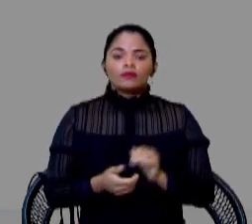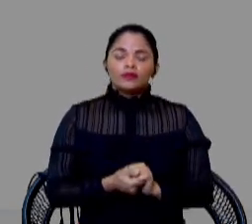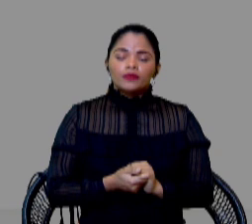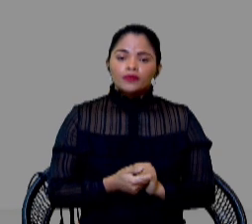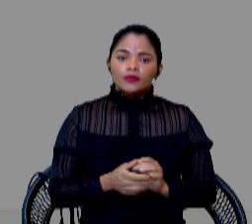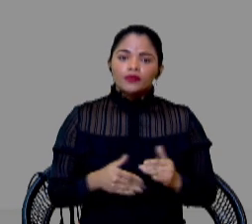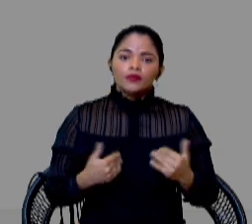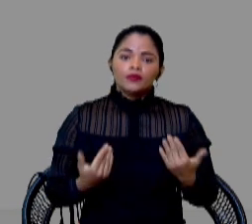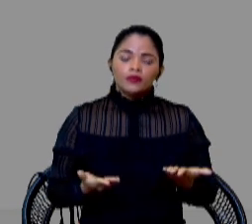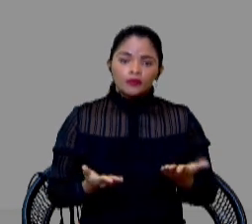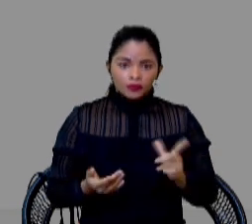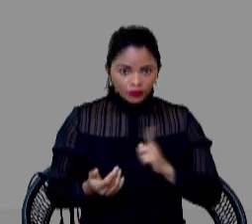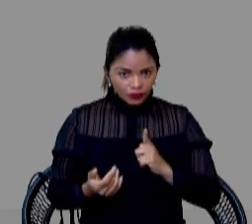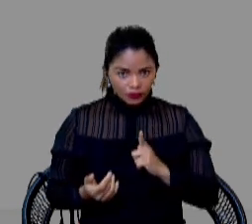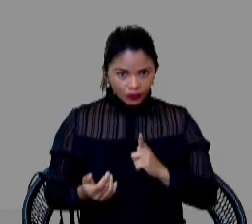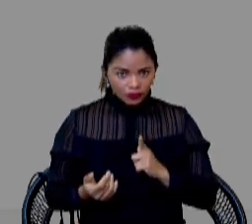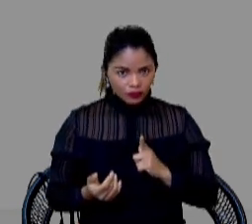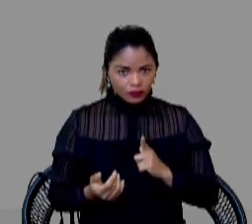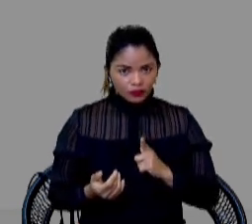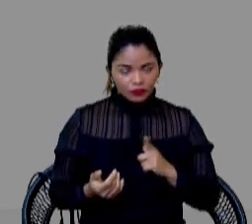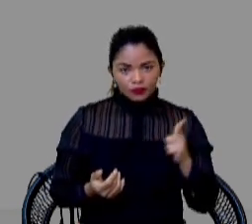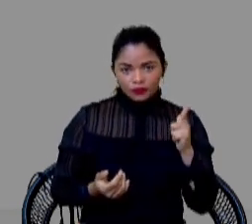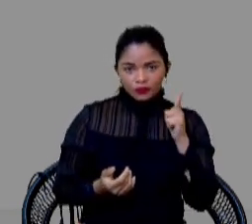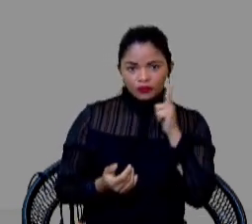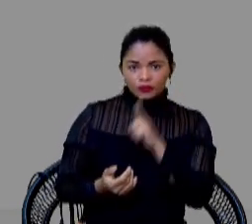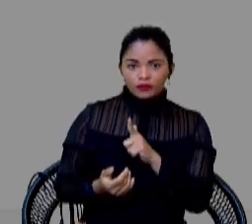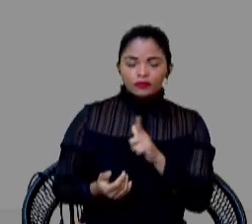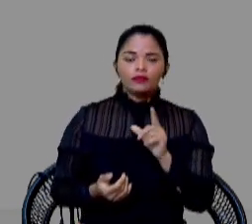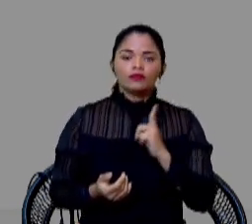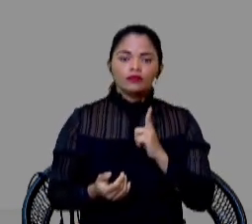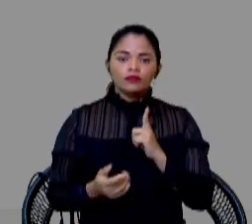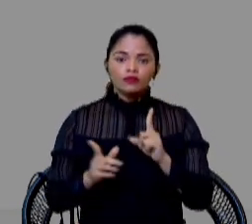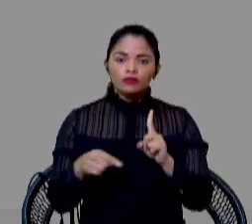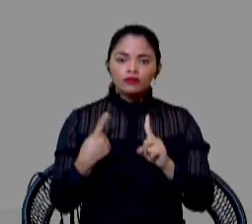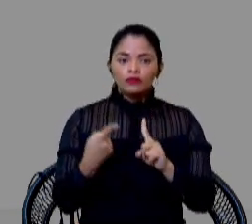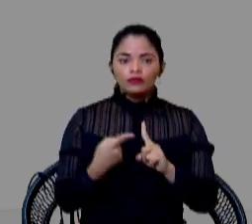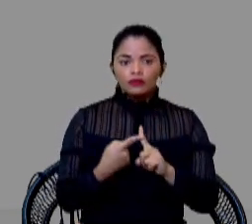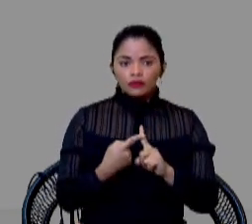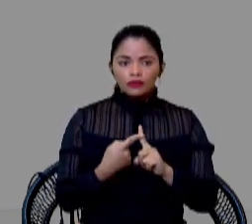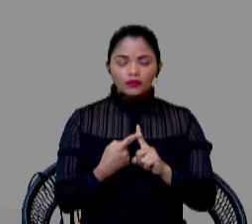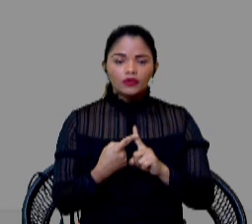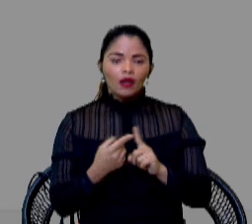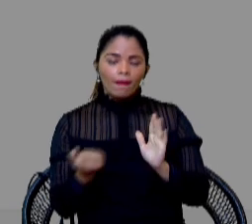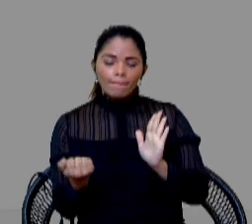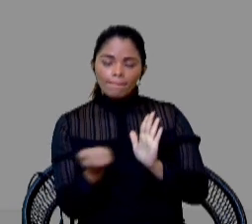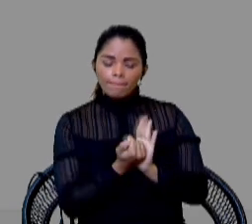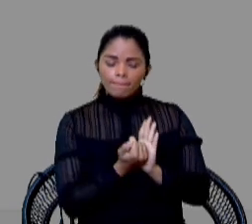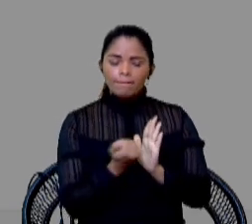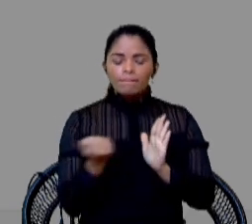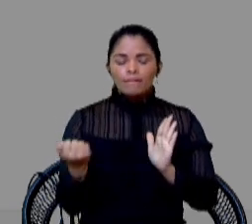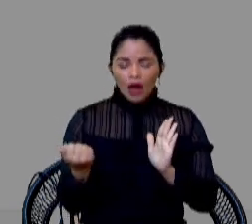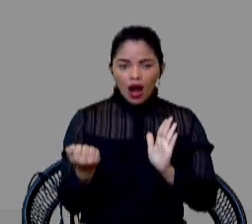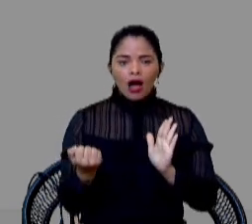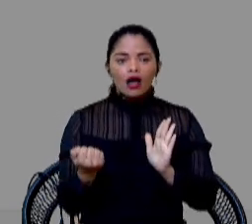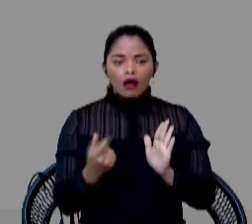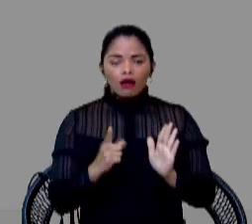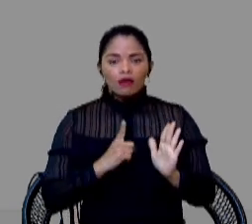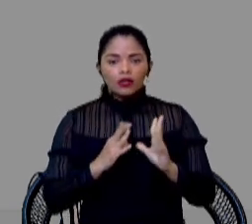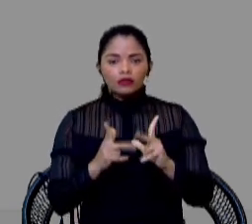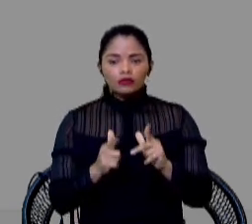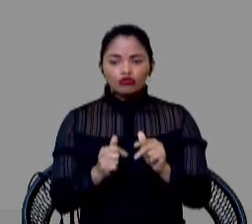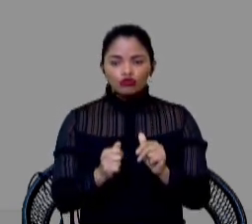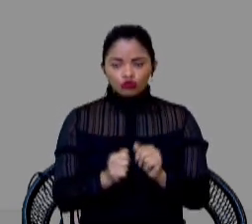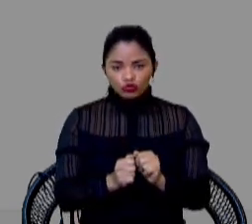né, em reconhecimento, a gente tem os alcances de, a gente tem os objetivos de reconhecimento de marca, de alcance, e aí na parte